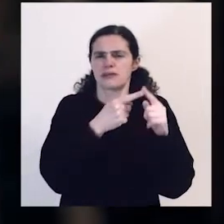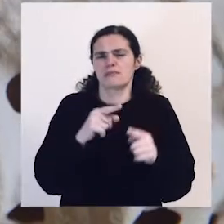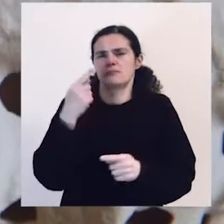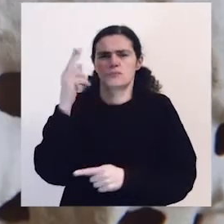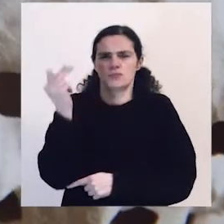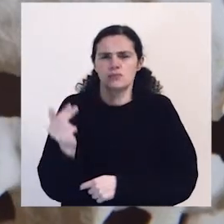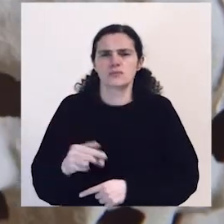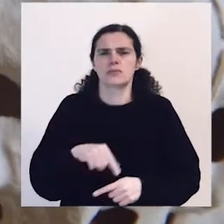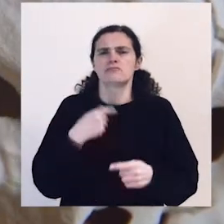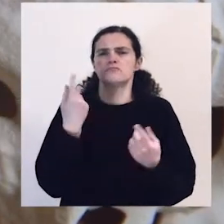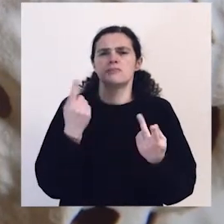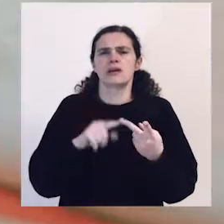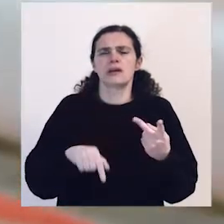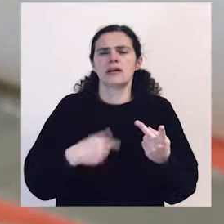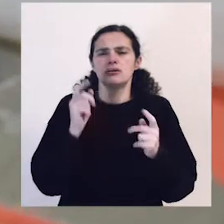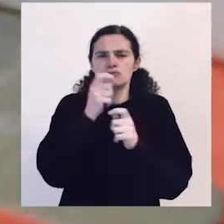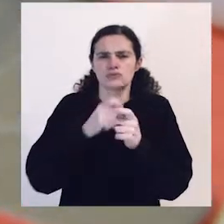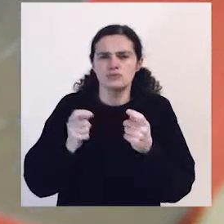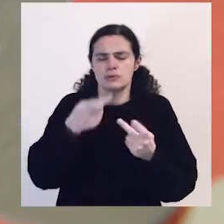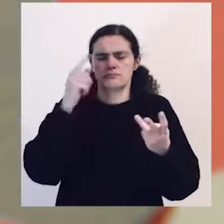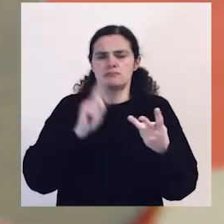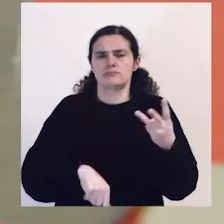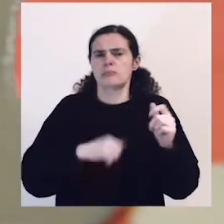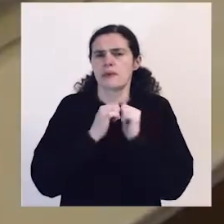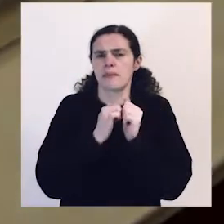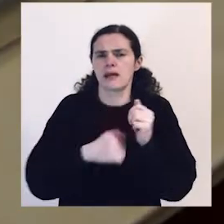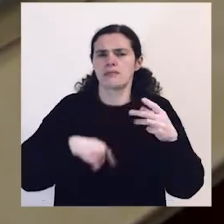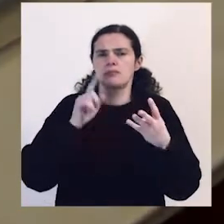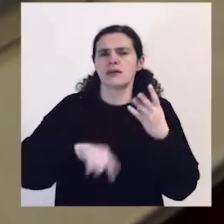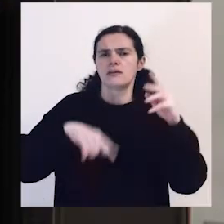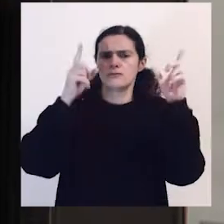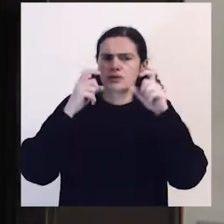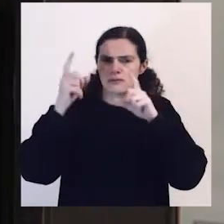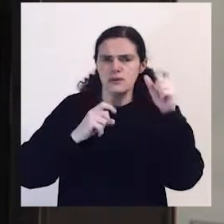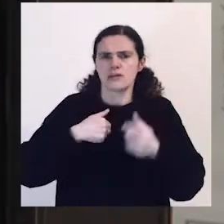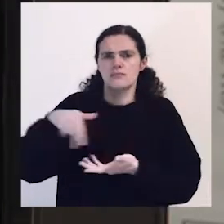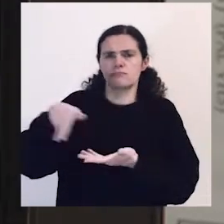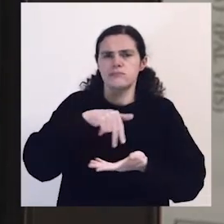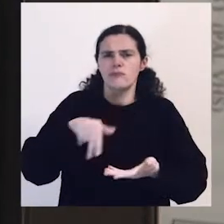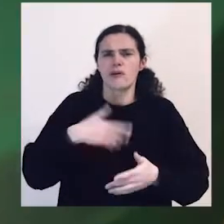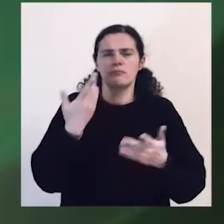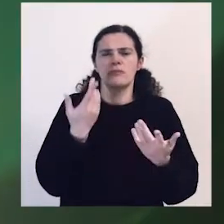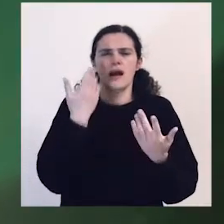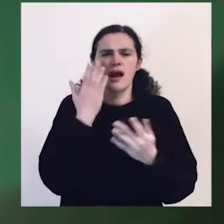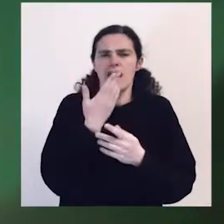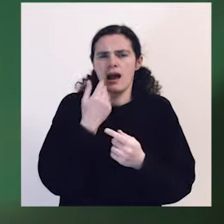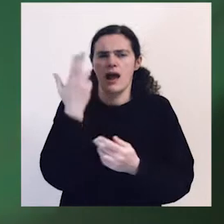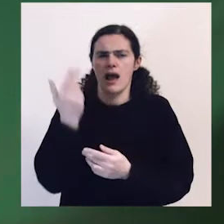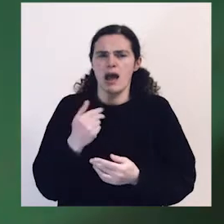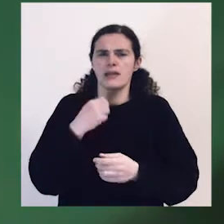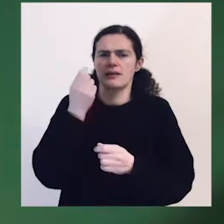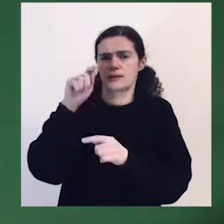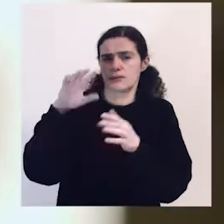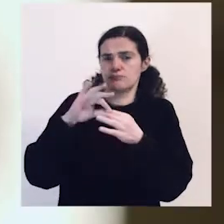pintura, obras em escultura, obras em papel, fotografia, performance, media art, que inclui